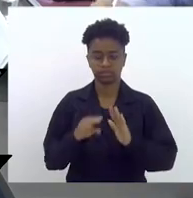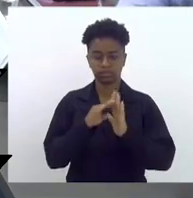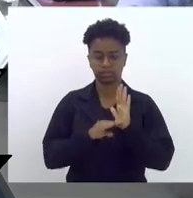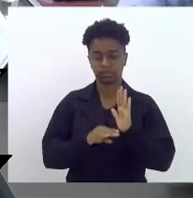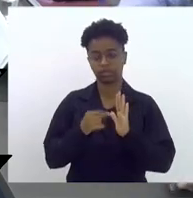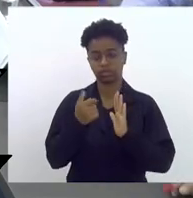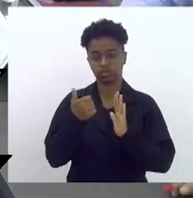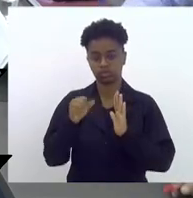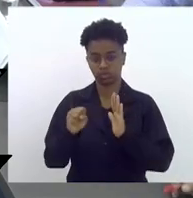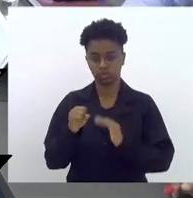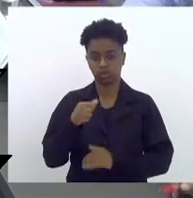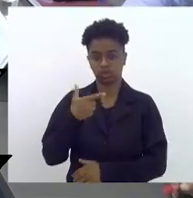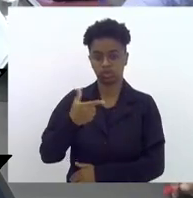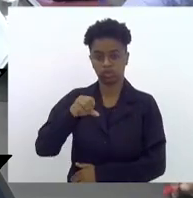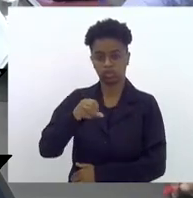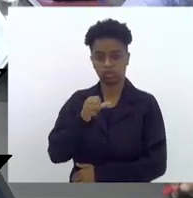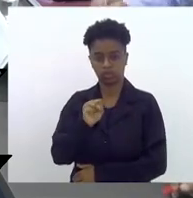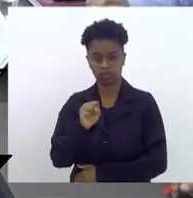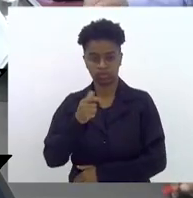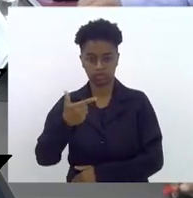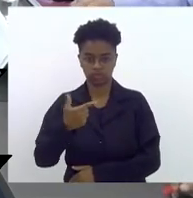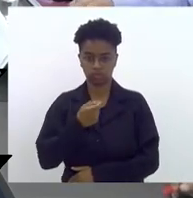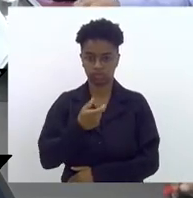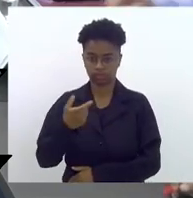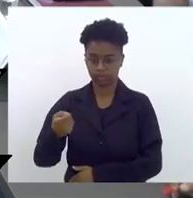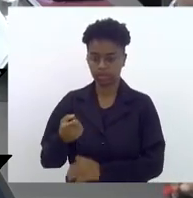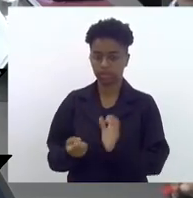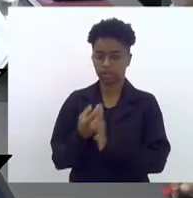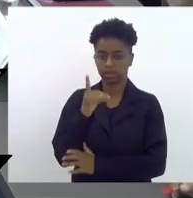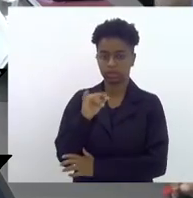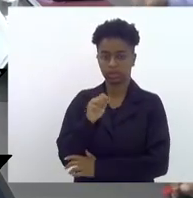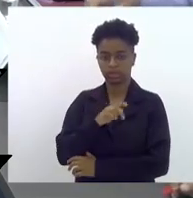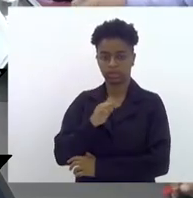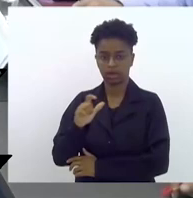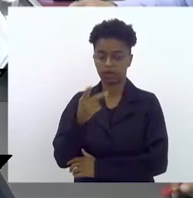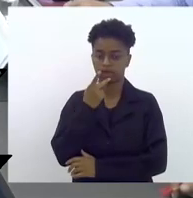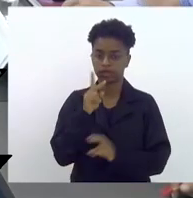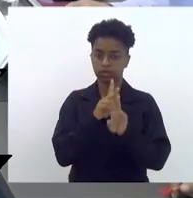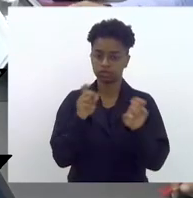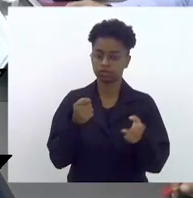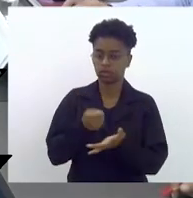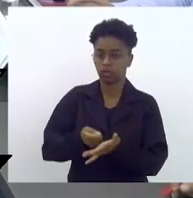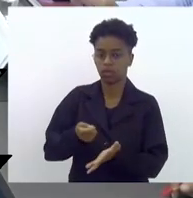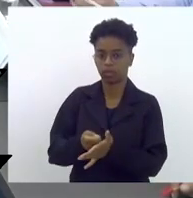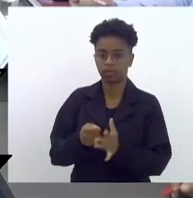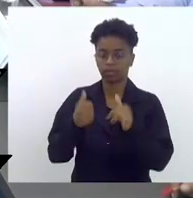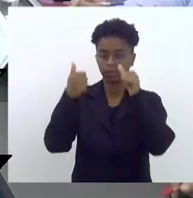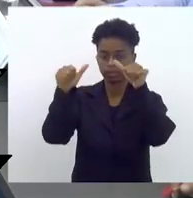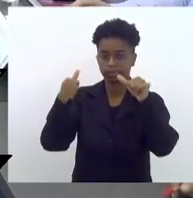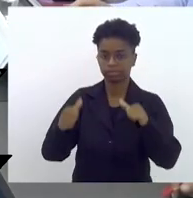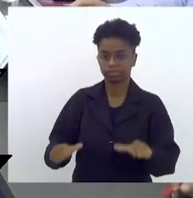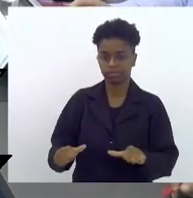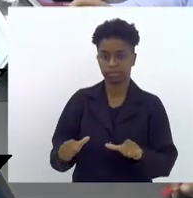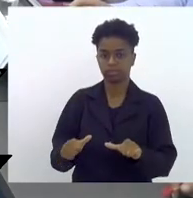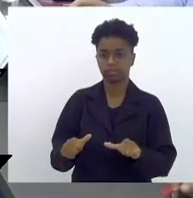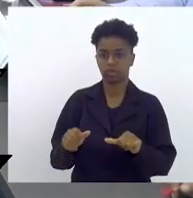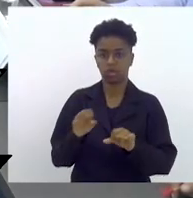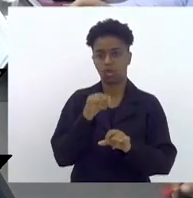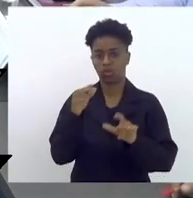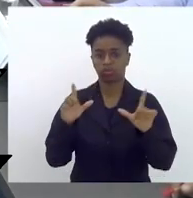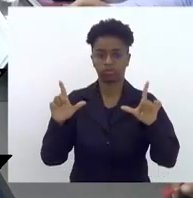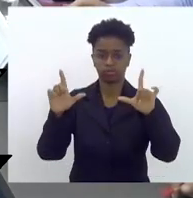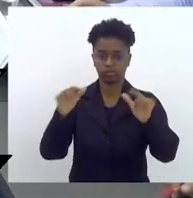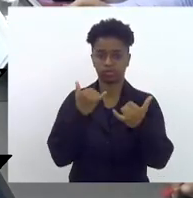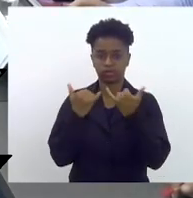pauta o PL 2982 de 20 a autoria Deputado Daniel librelon que dispõe sobre a obrigatoriedade de a fixação de cartaz ou placa informativa